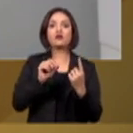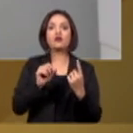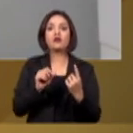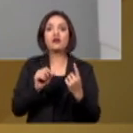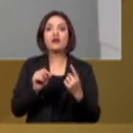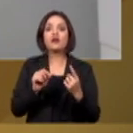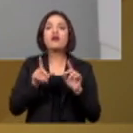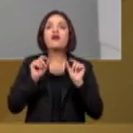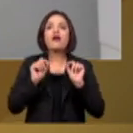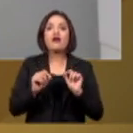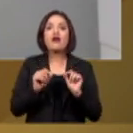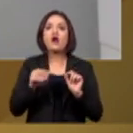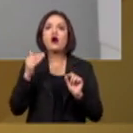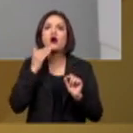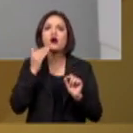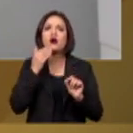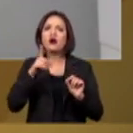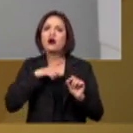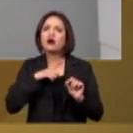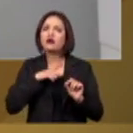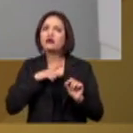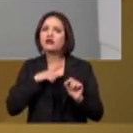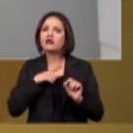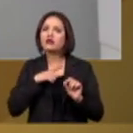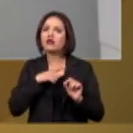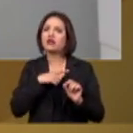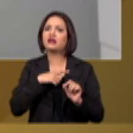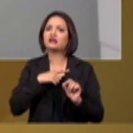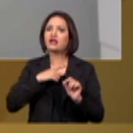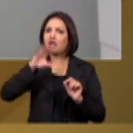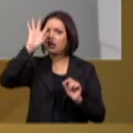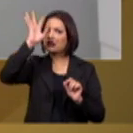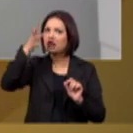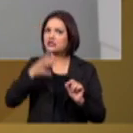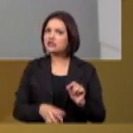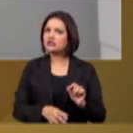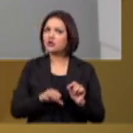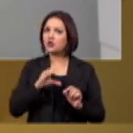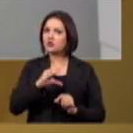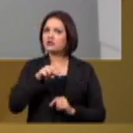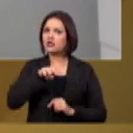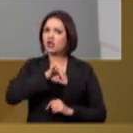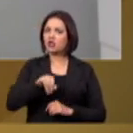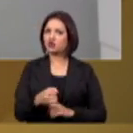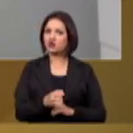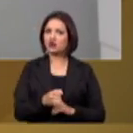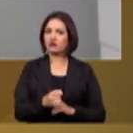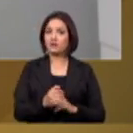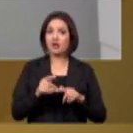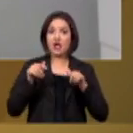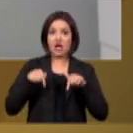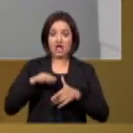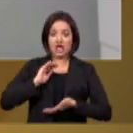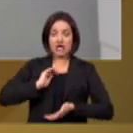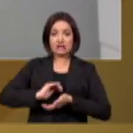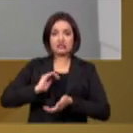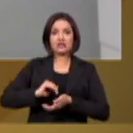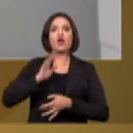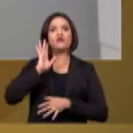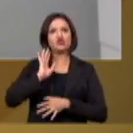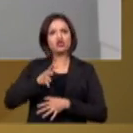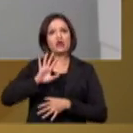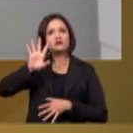competência que mácula a decisão do cnj ora impugnada o que é firme no sentido